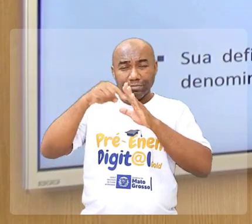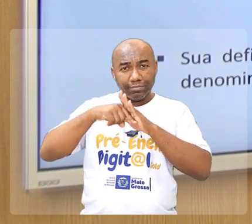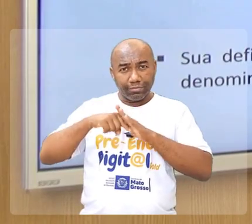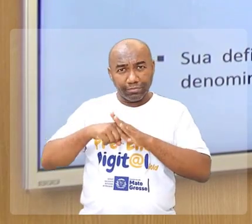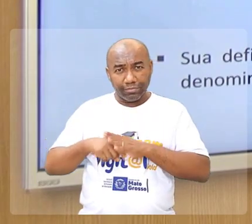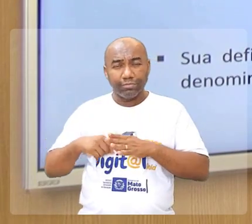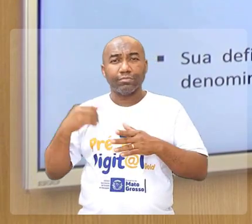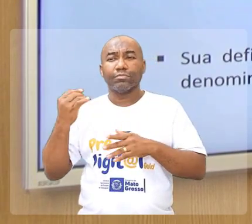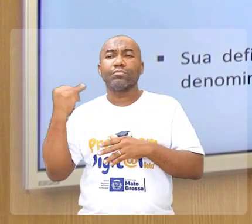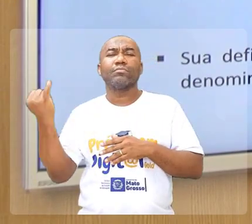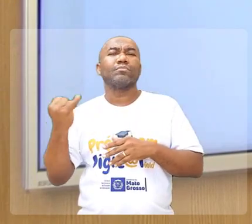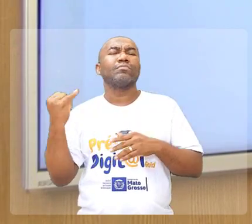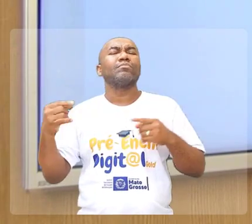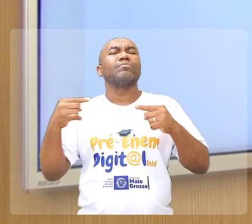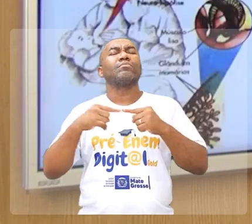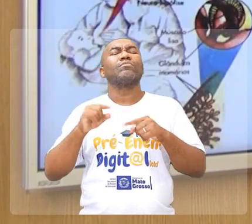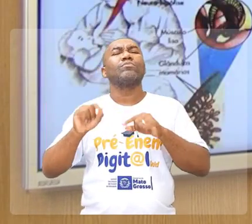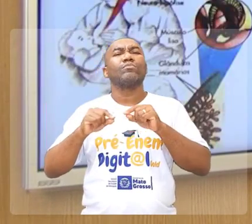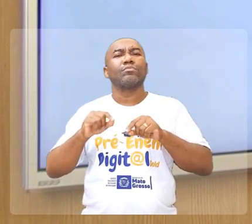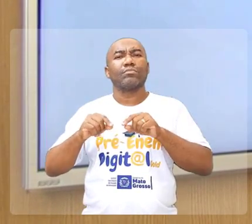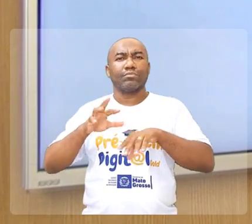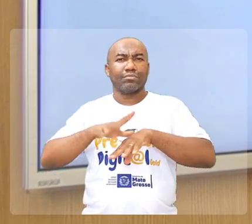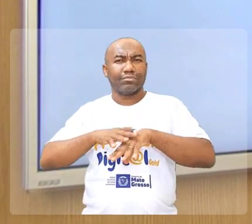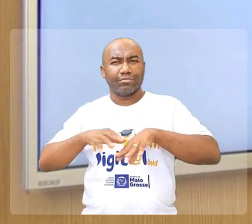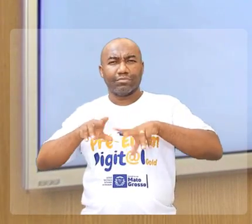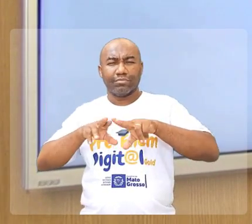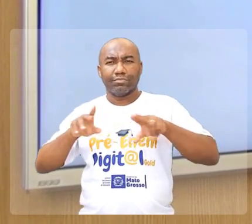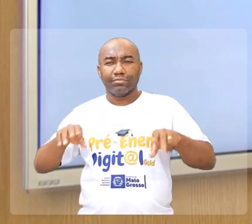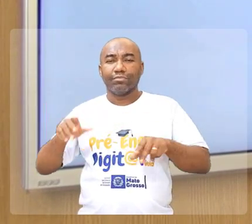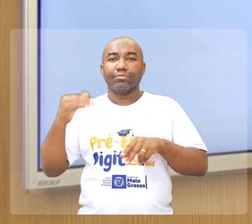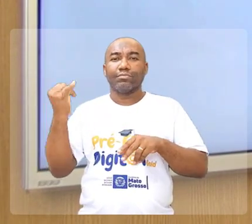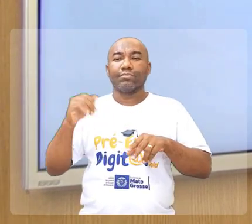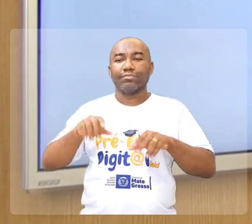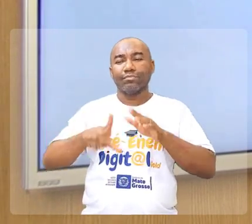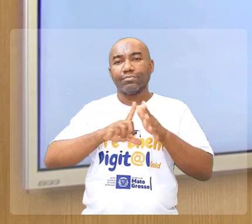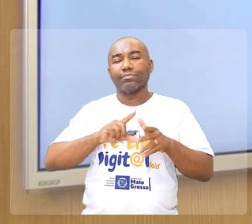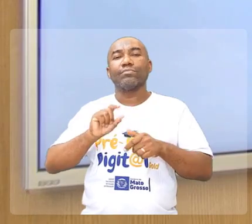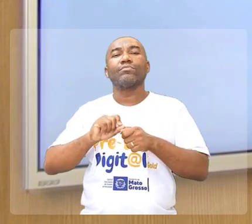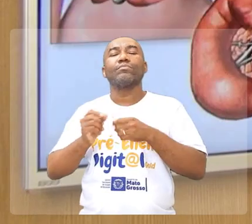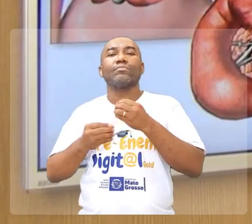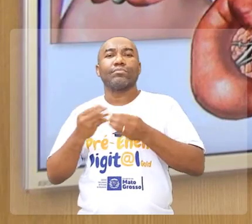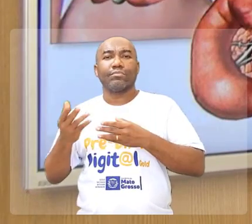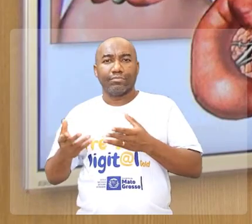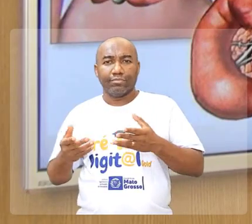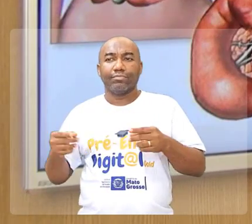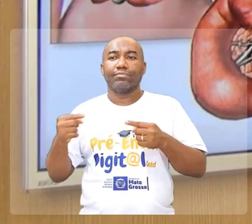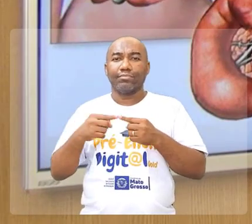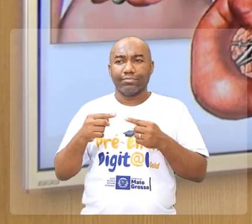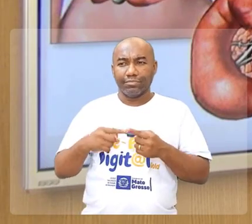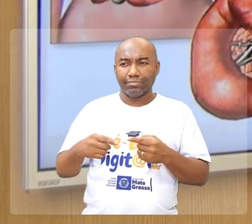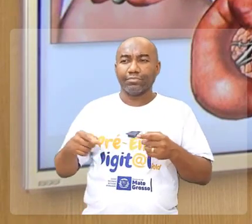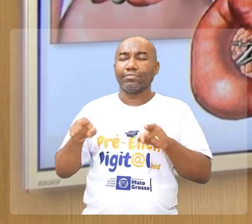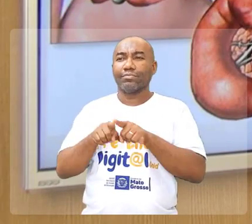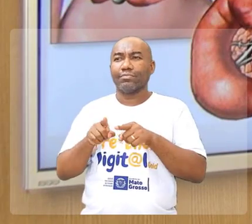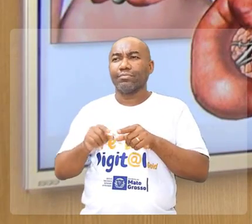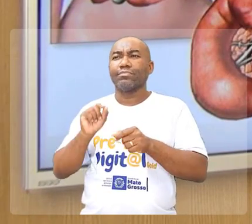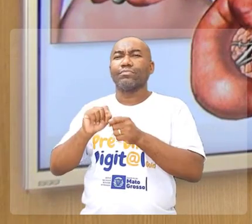escolhi exatamente essa doença? Para você não confundir com uma outra, que está